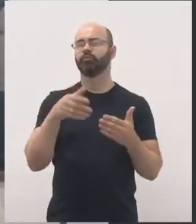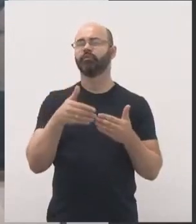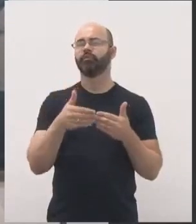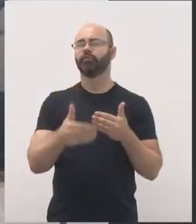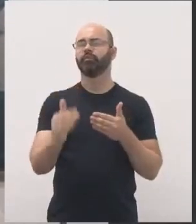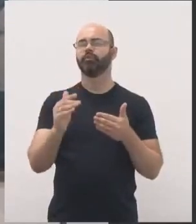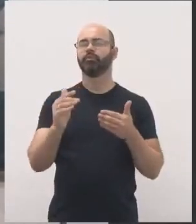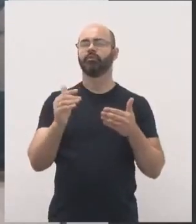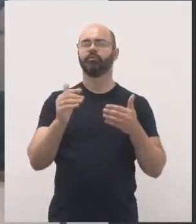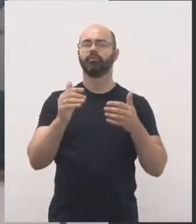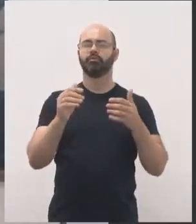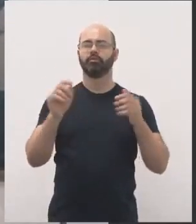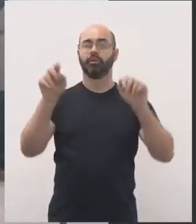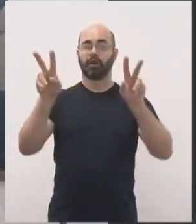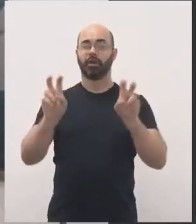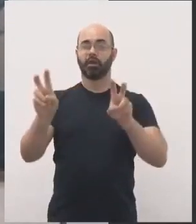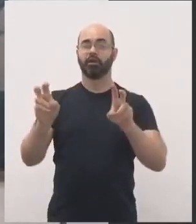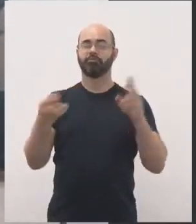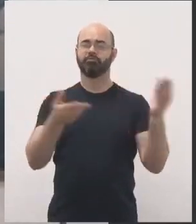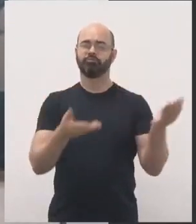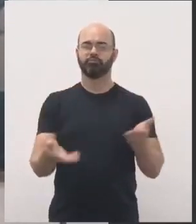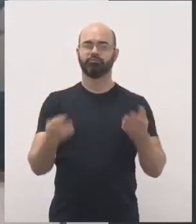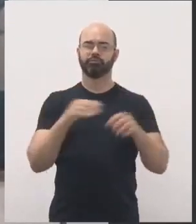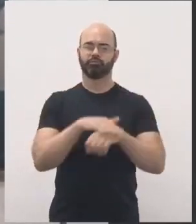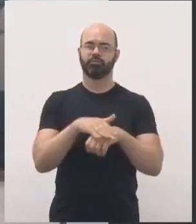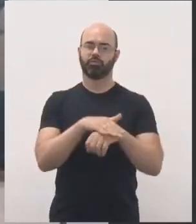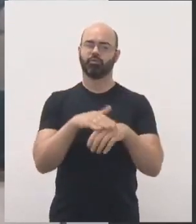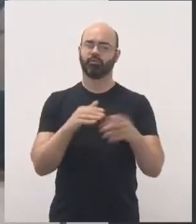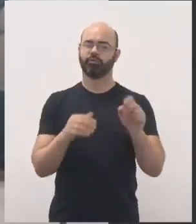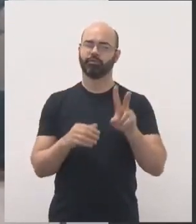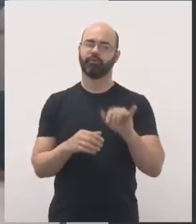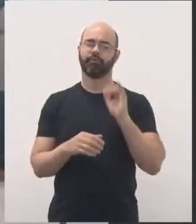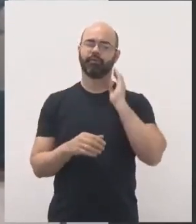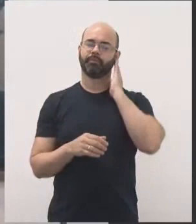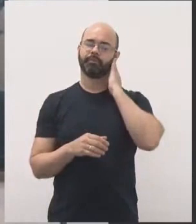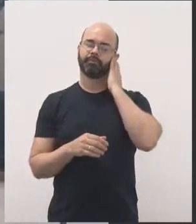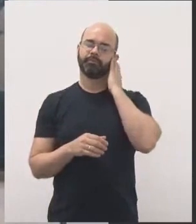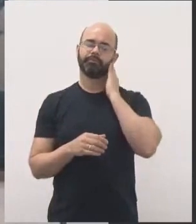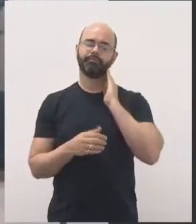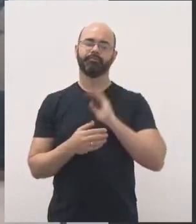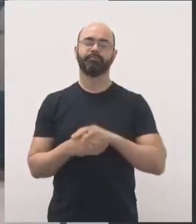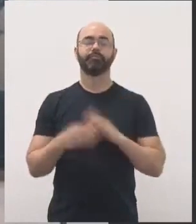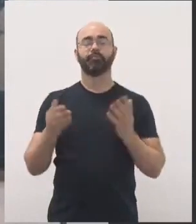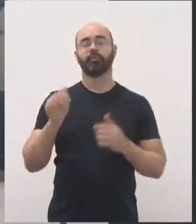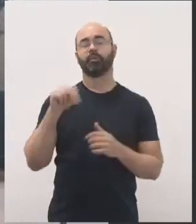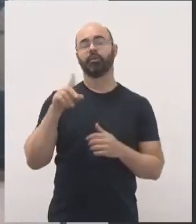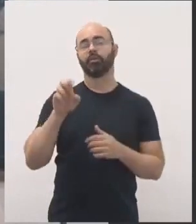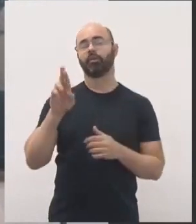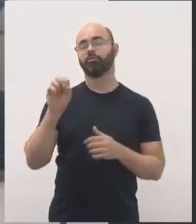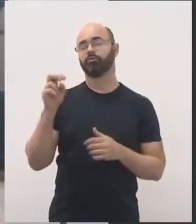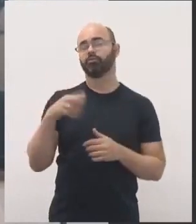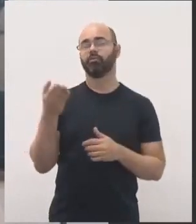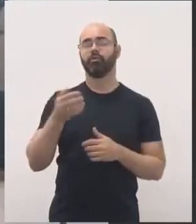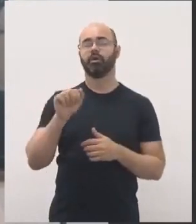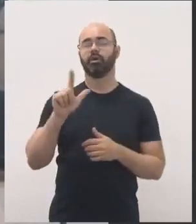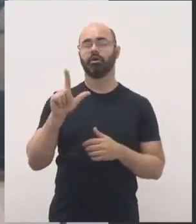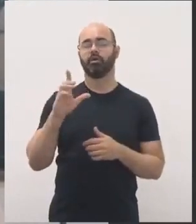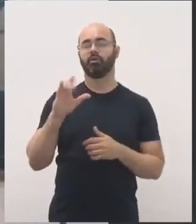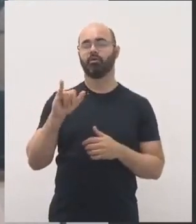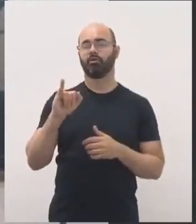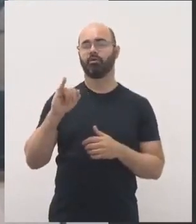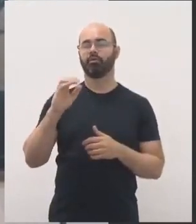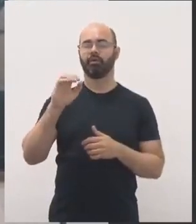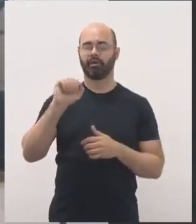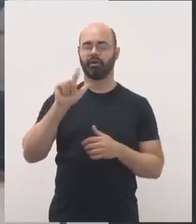para poder trazer esses assuntos. Então eu passo a palavra para o Anderson ou para a Alcione, que quiserem falar alguma coisa, para a gente completar essa formação do